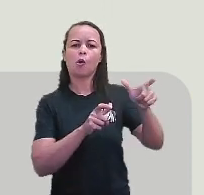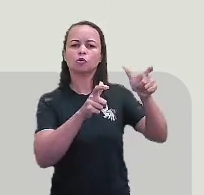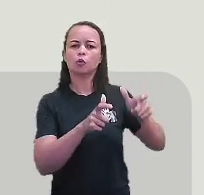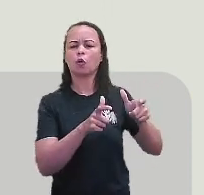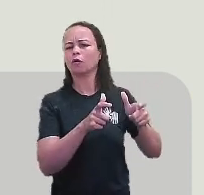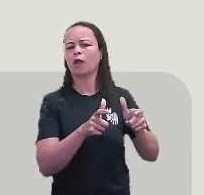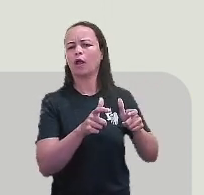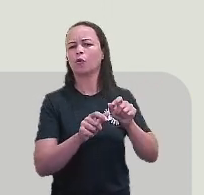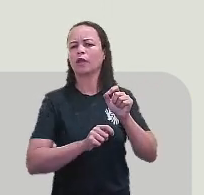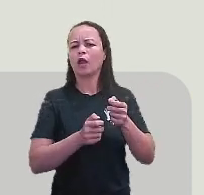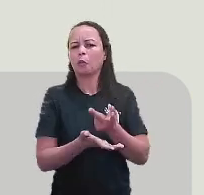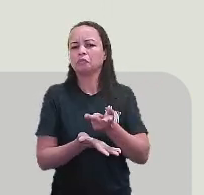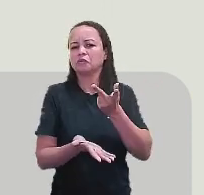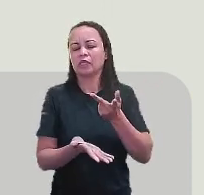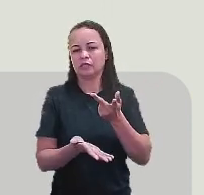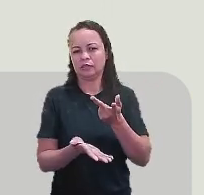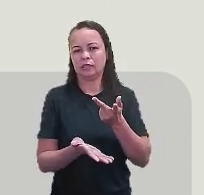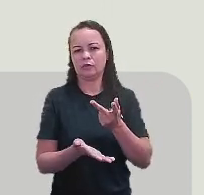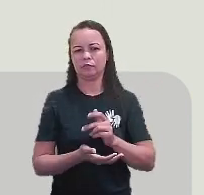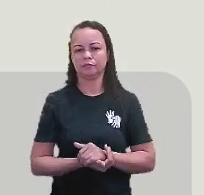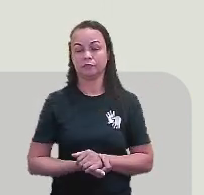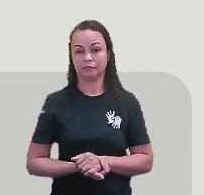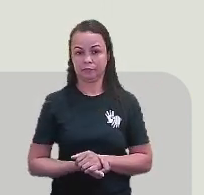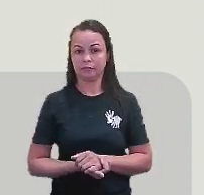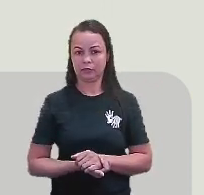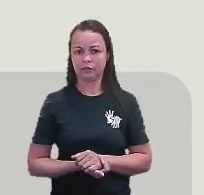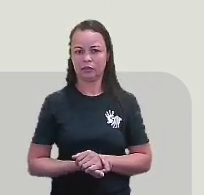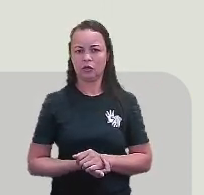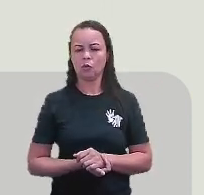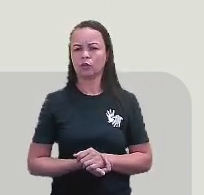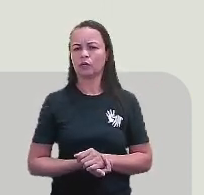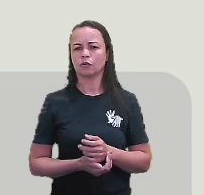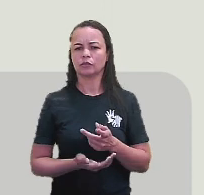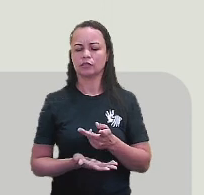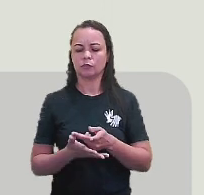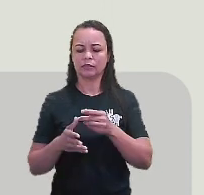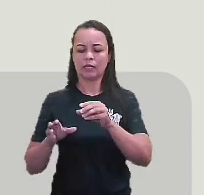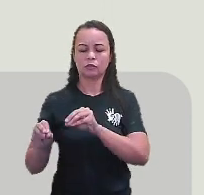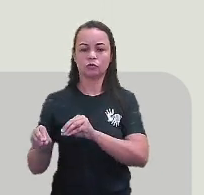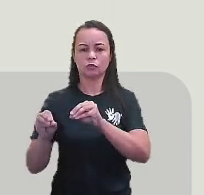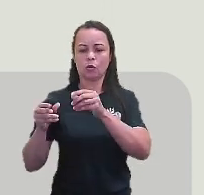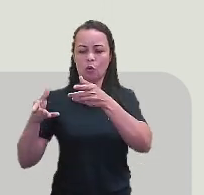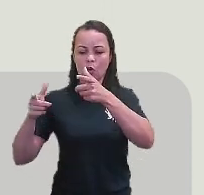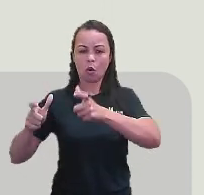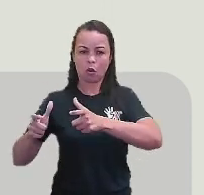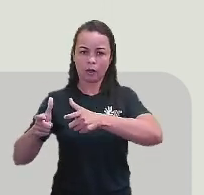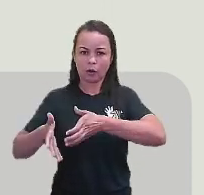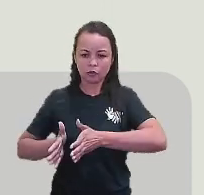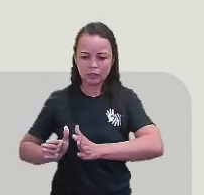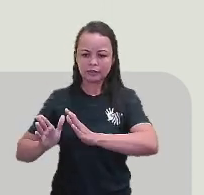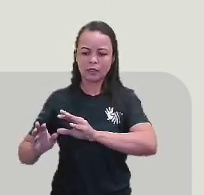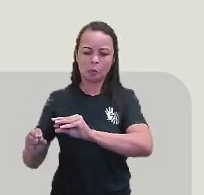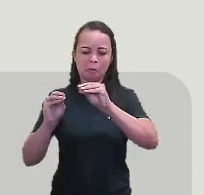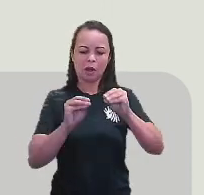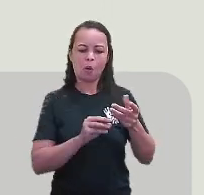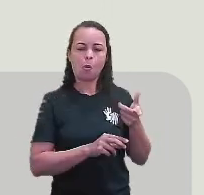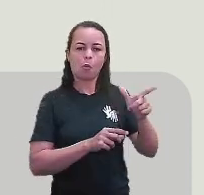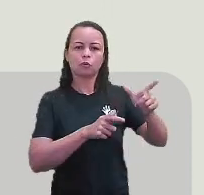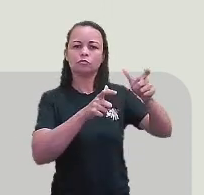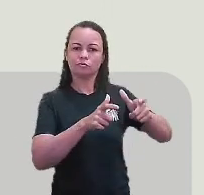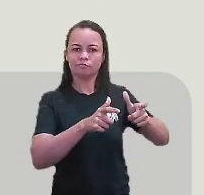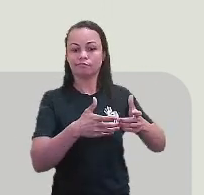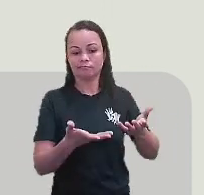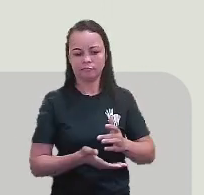de sua... o que levou ele a sair da sua região de origem para outra? Letra B.